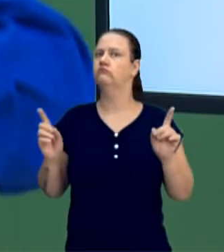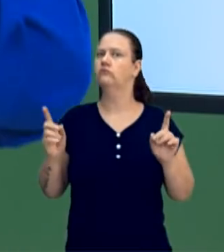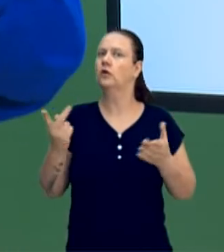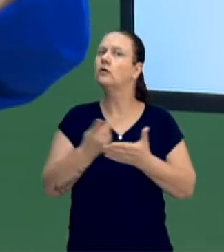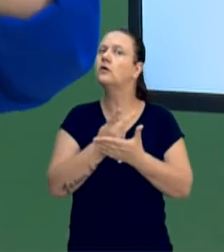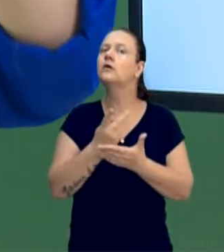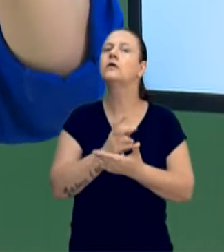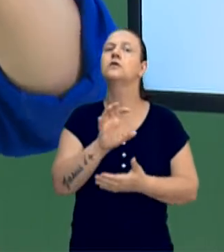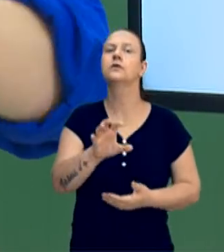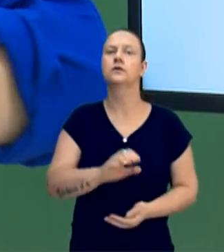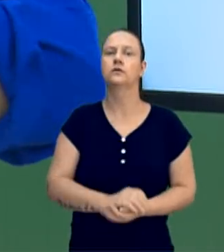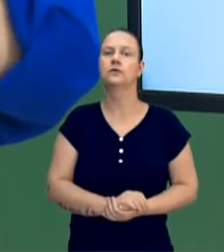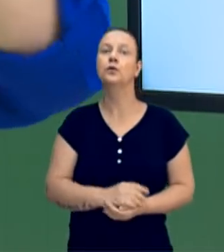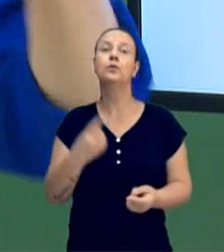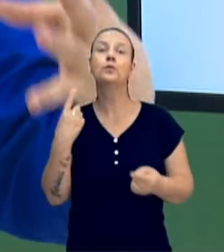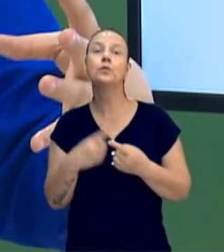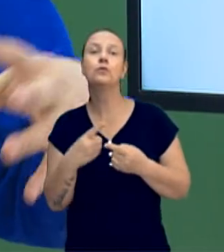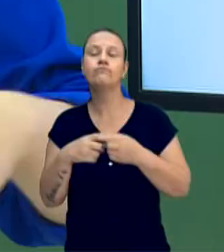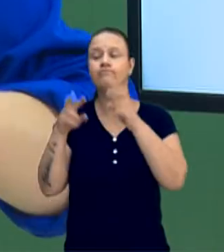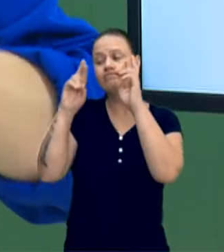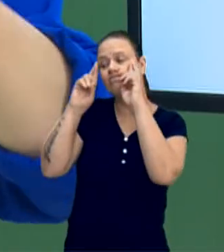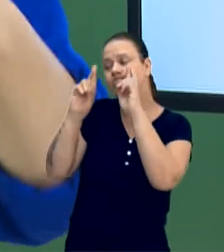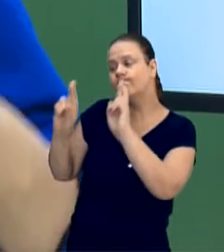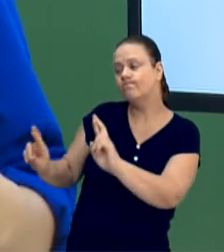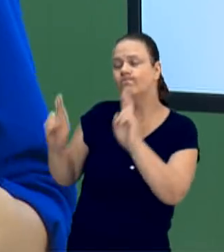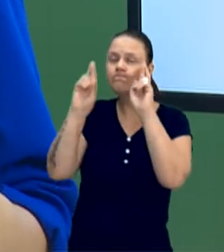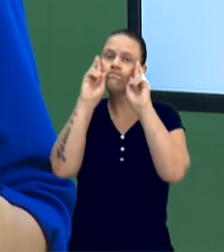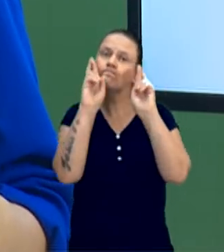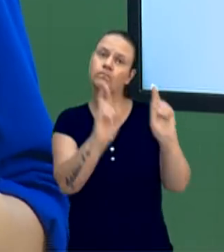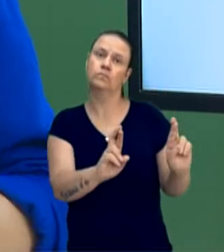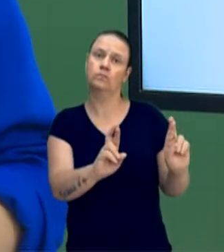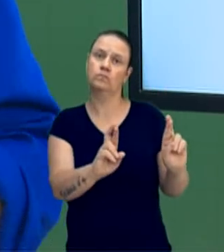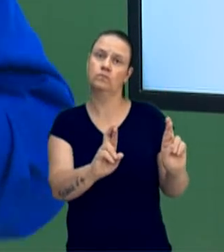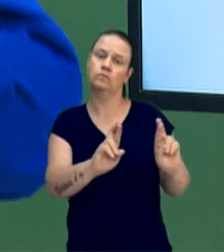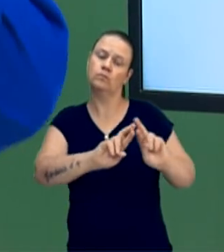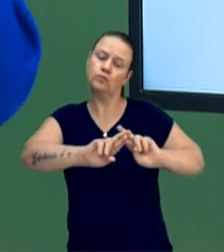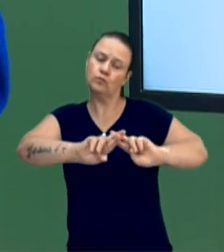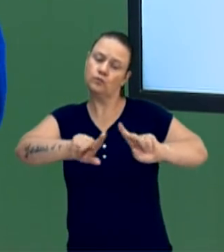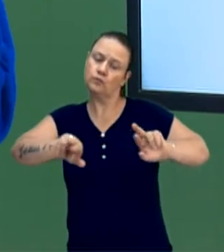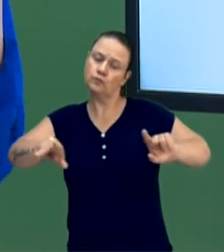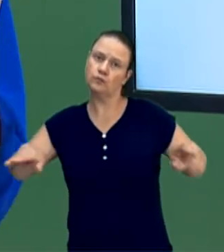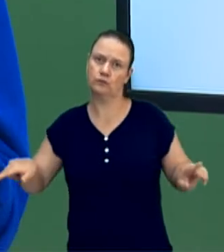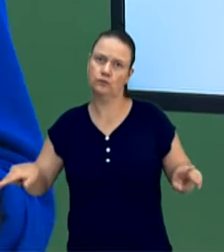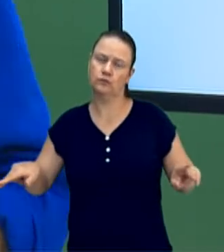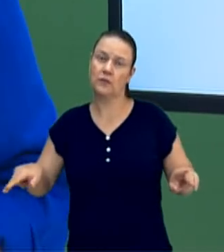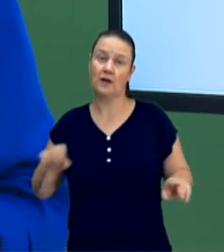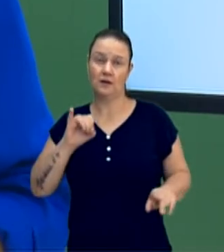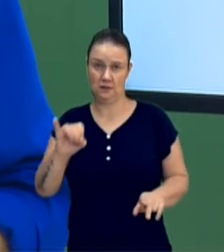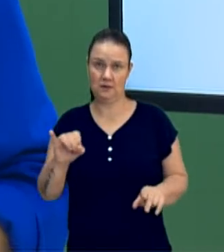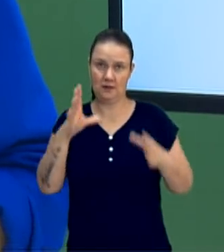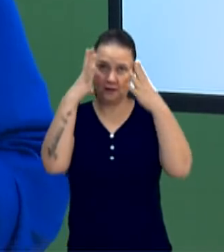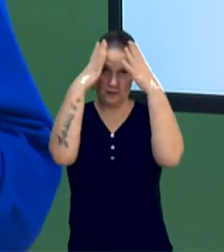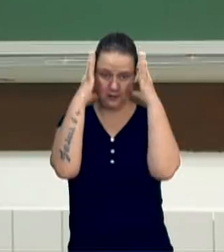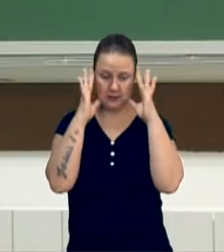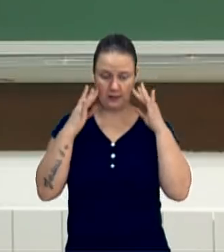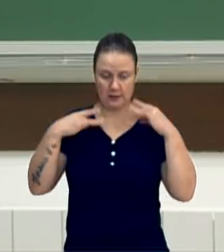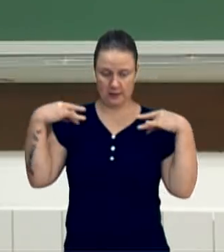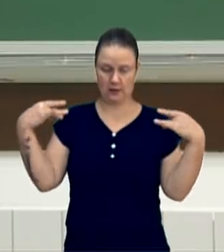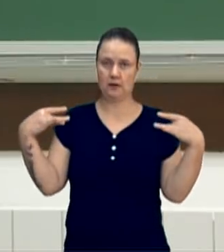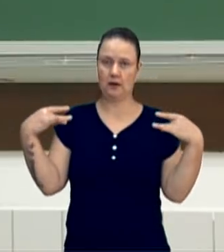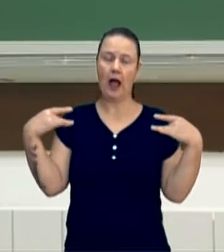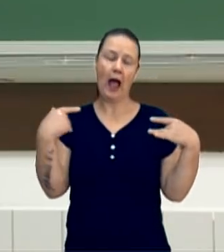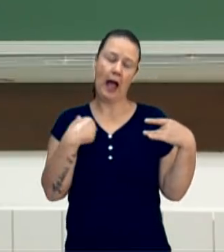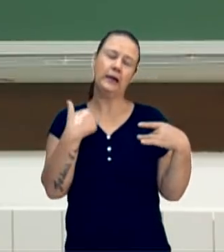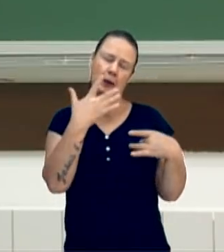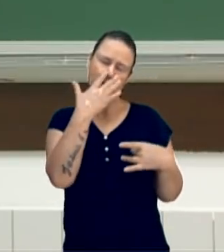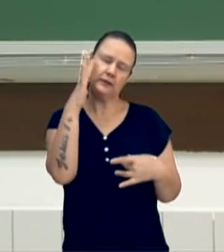quê? Porque nós temos que respeitar a diversidade. Se você tem o cabelo liso e você acha